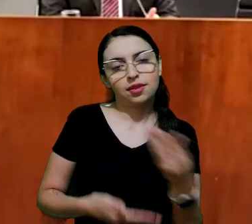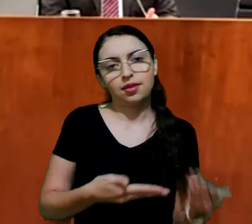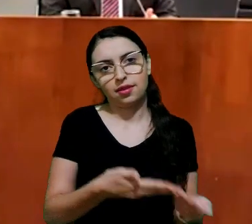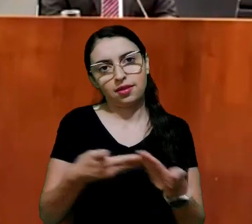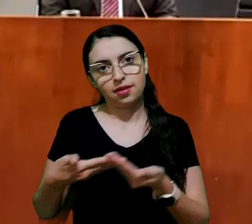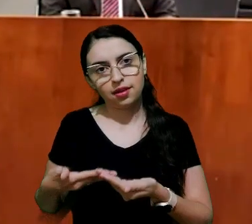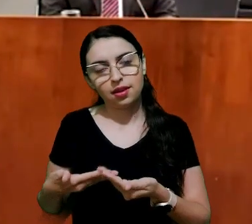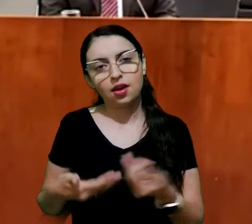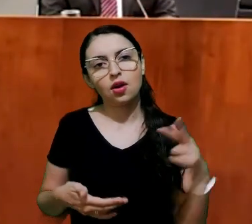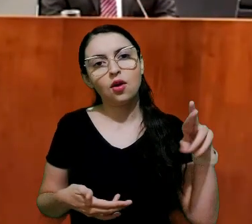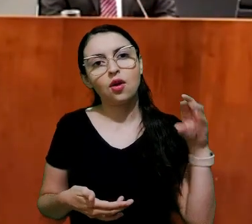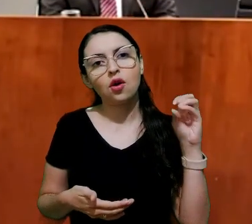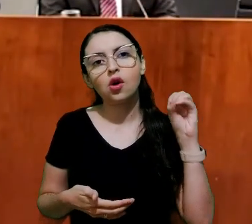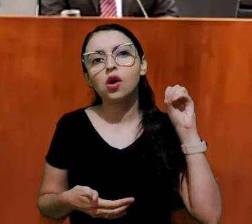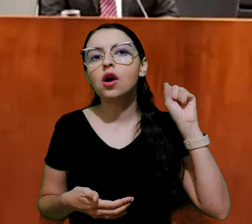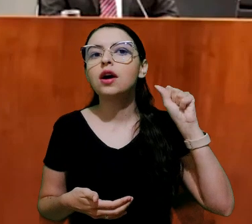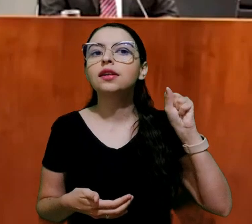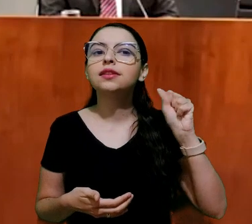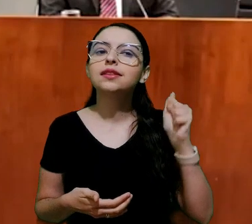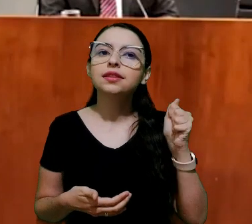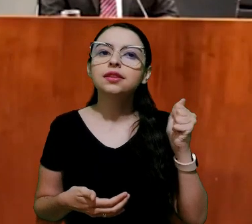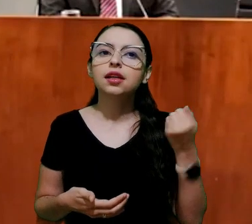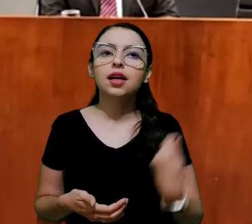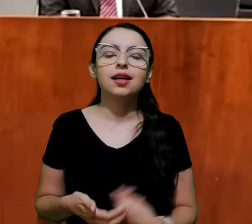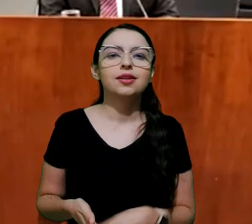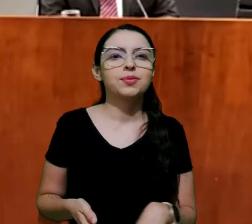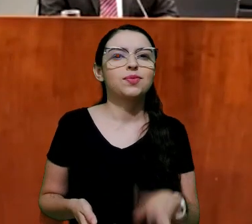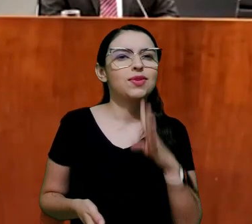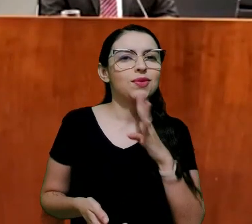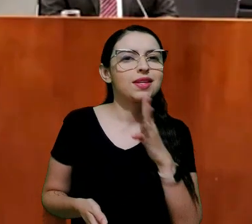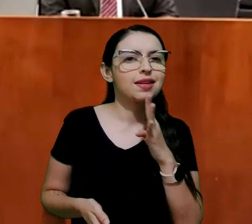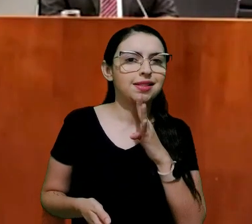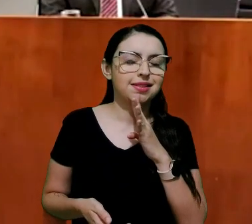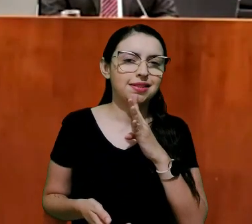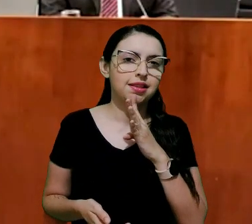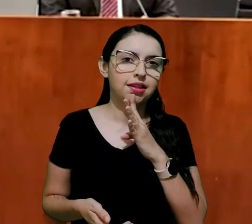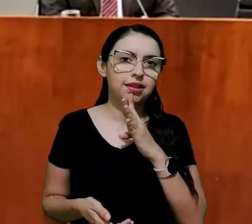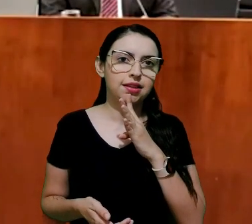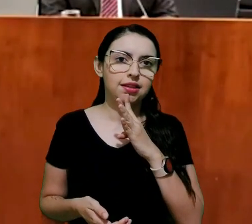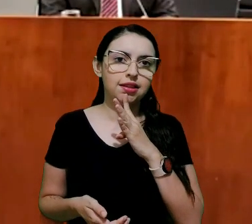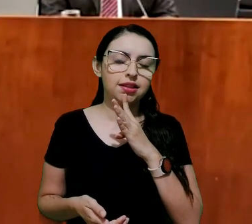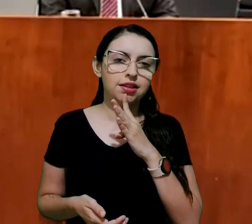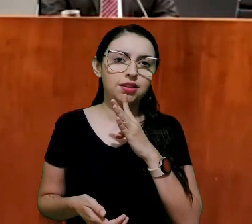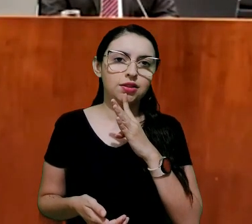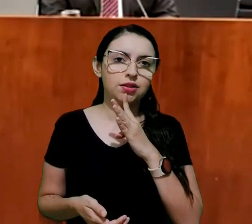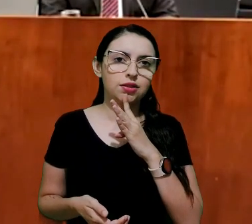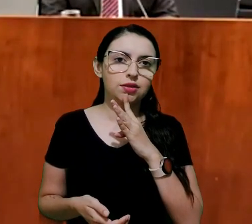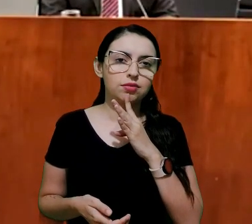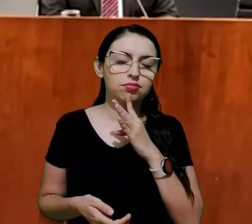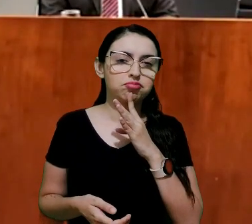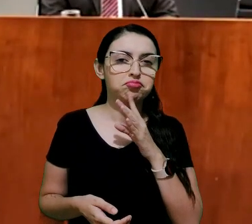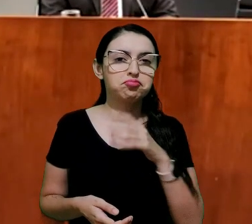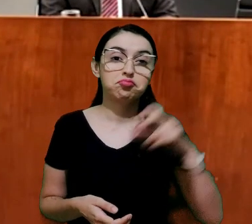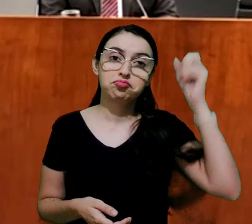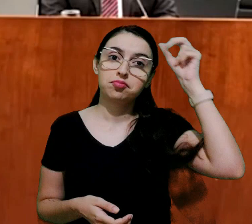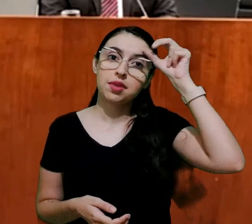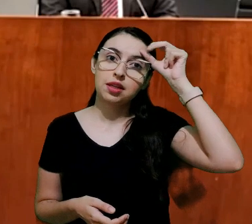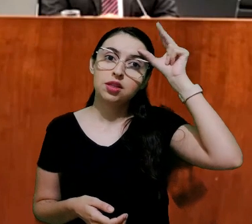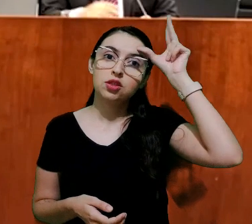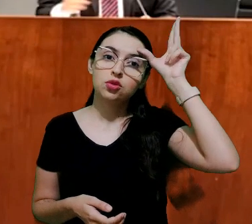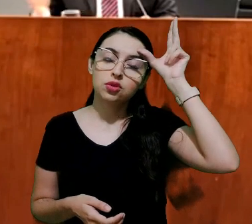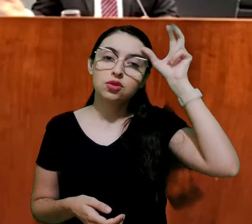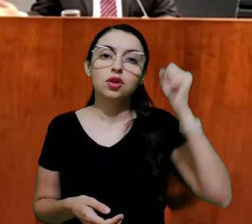uma conhecida, digamos assim, estudiosa do direito civil,